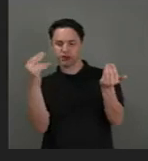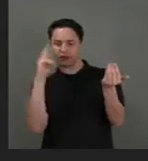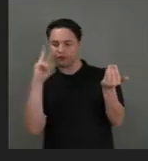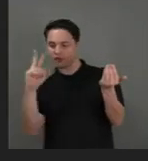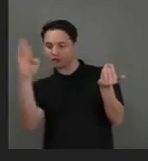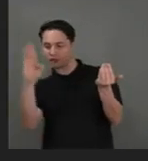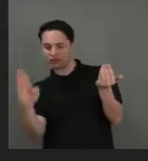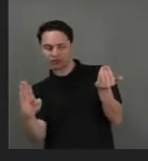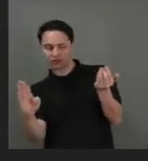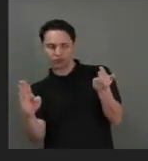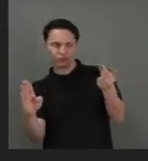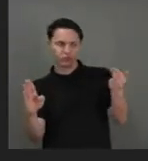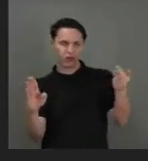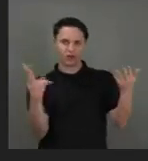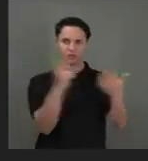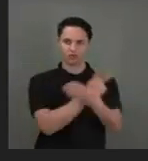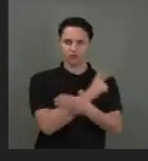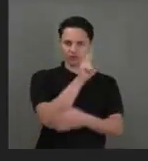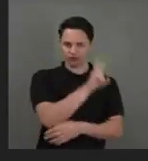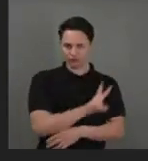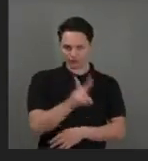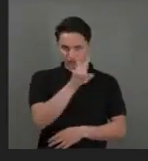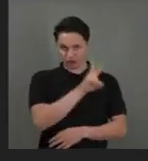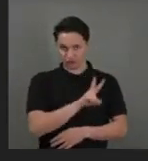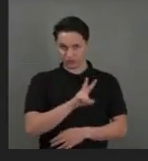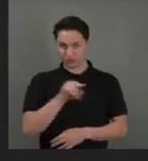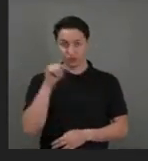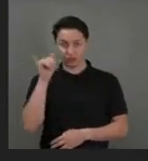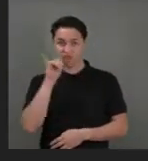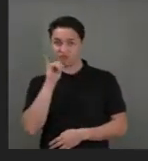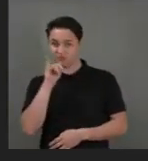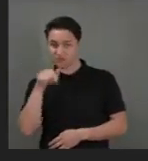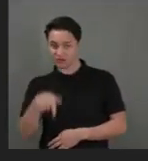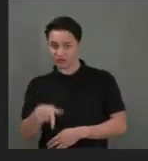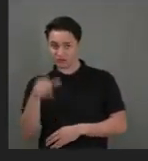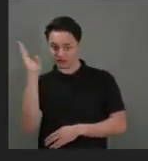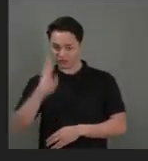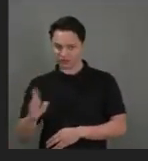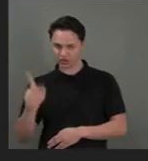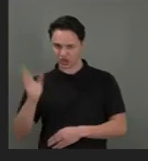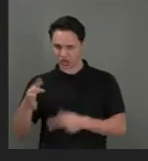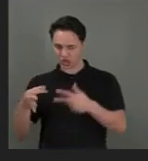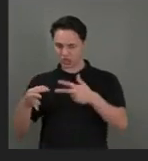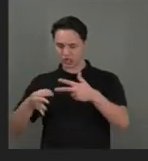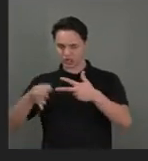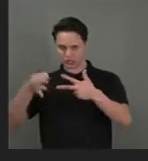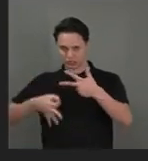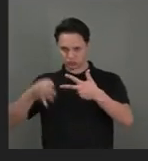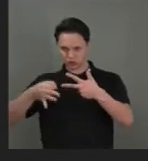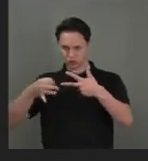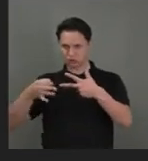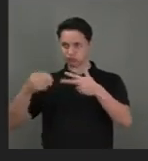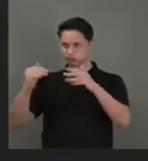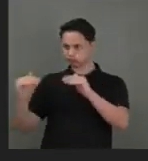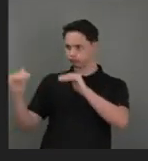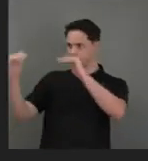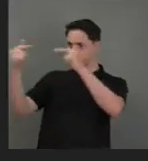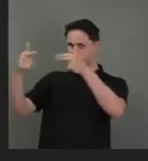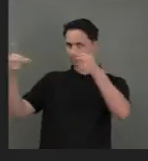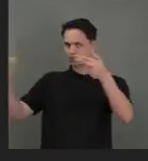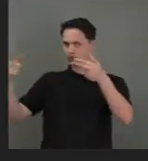as ações abusivas dos tribunais superiores, em consonância com os interesses do atual governo